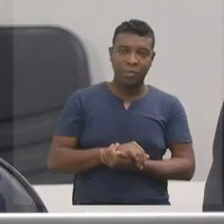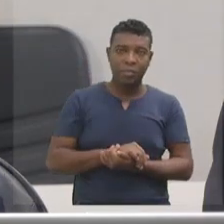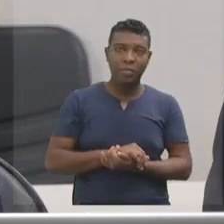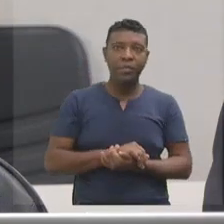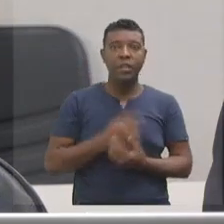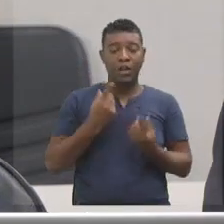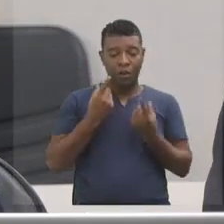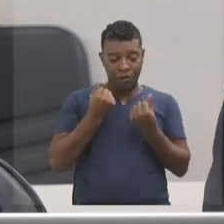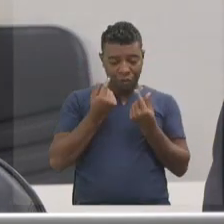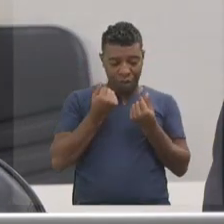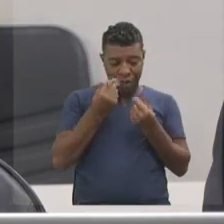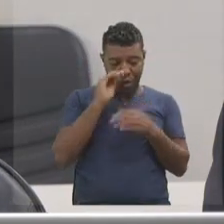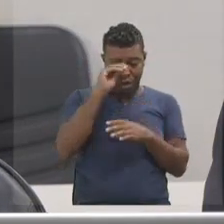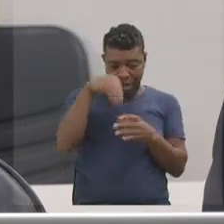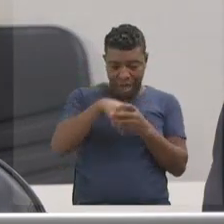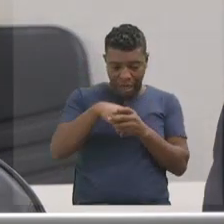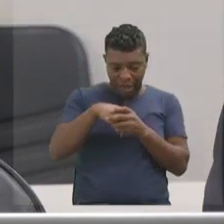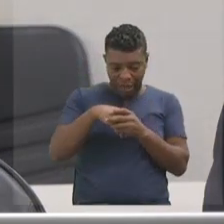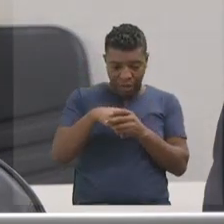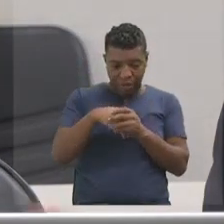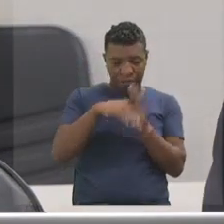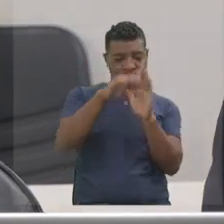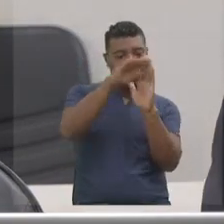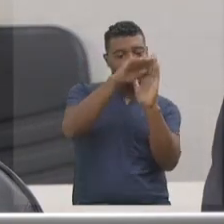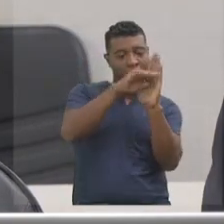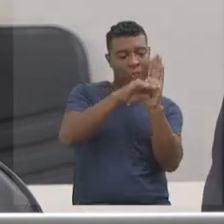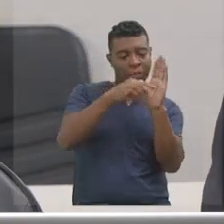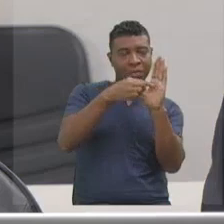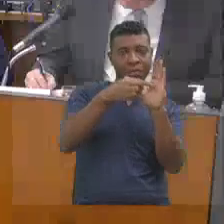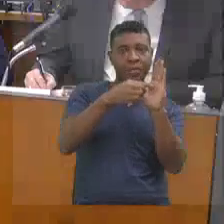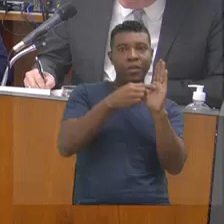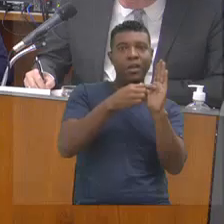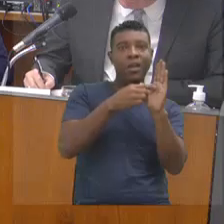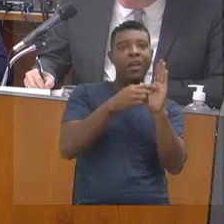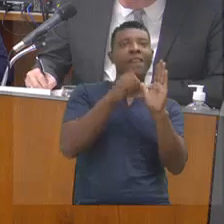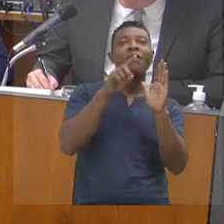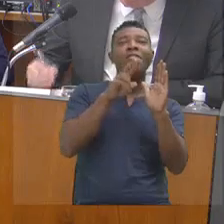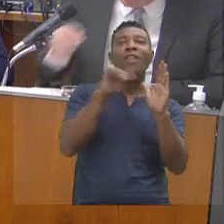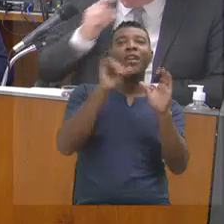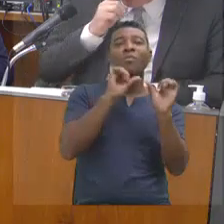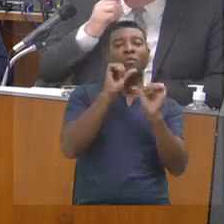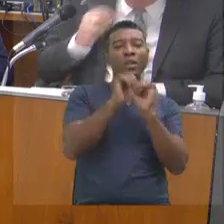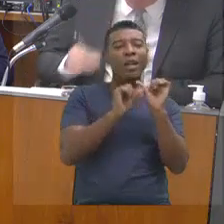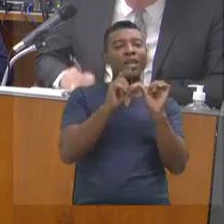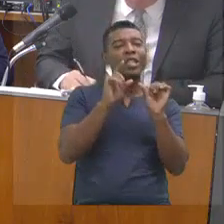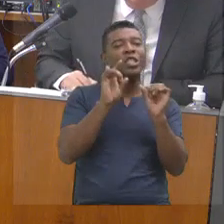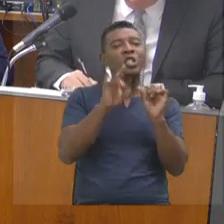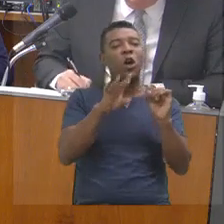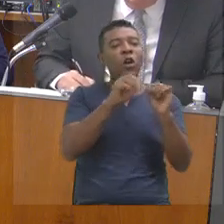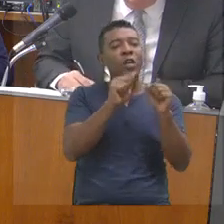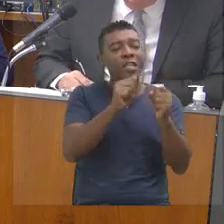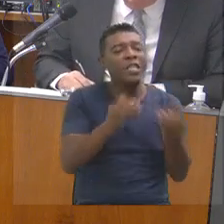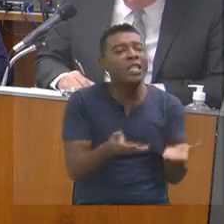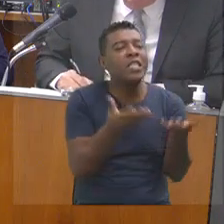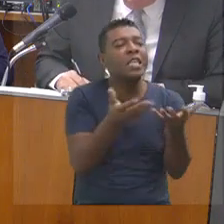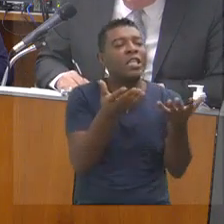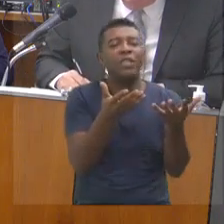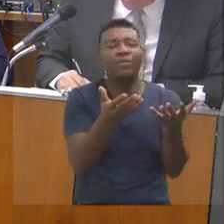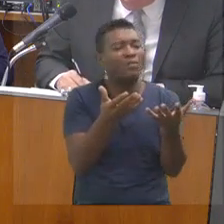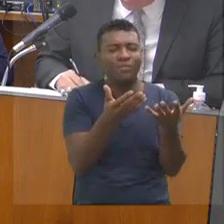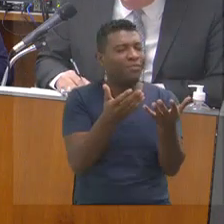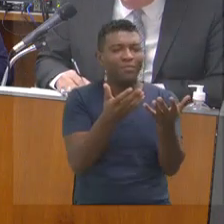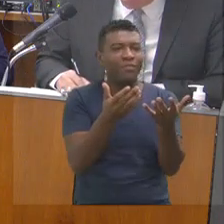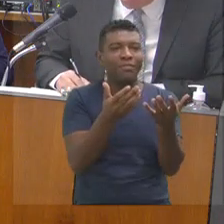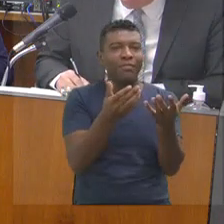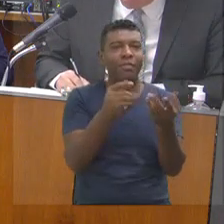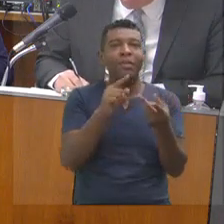da política nós iremos agora mudar sair um pouquinho do incentivo e parte de incentiva importante por exemplo